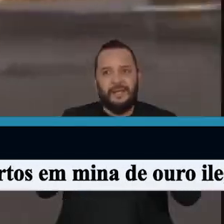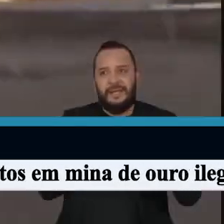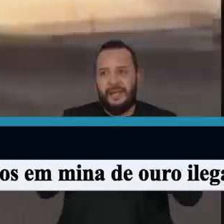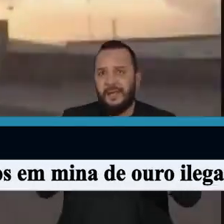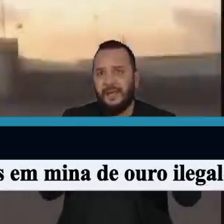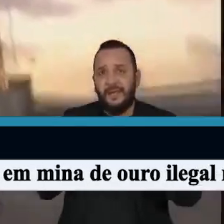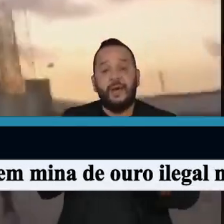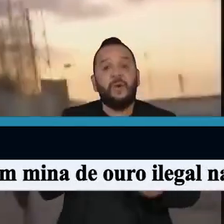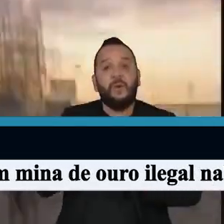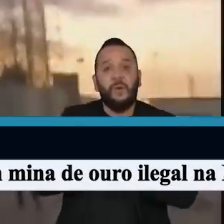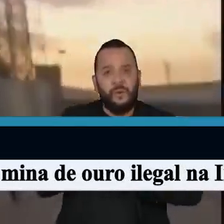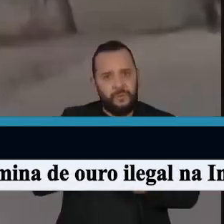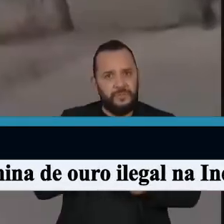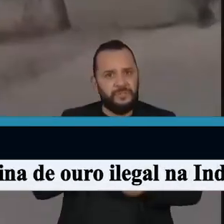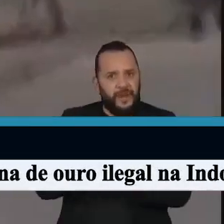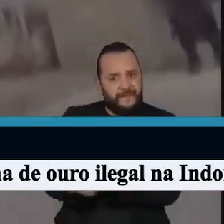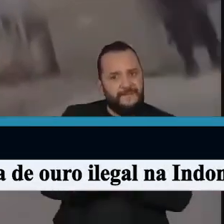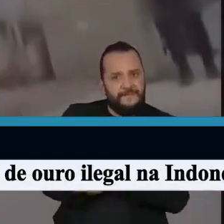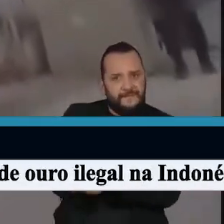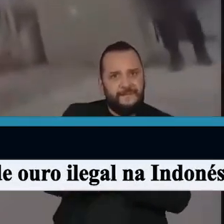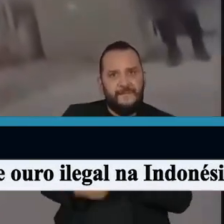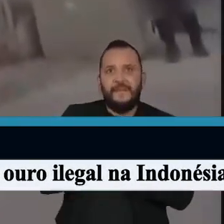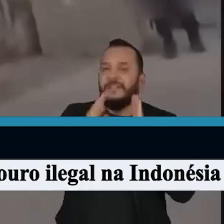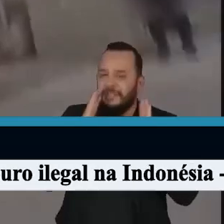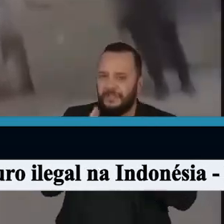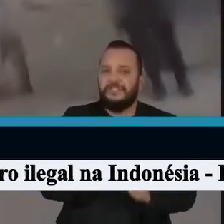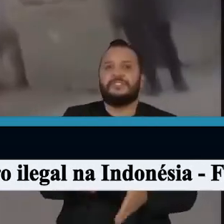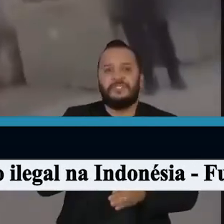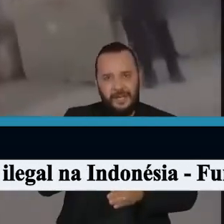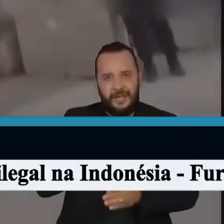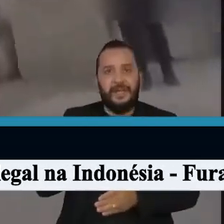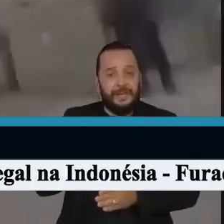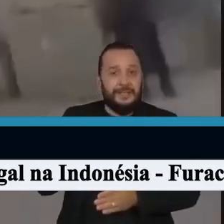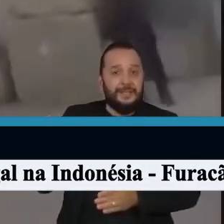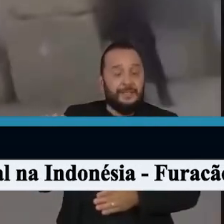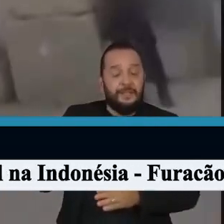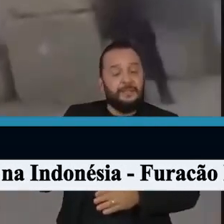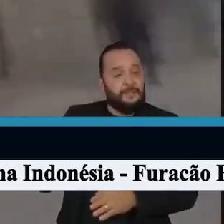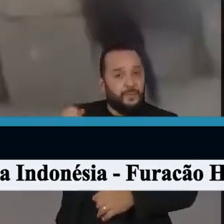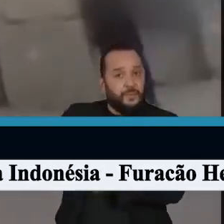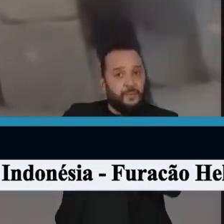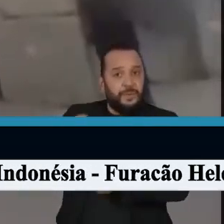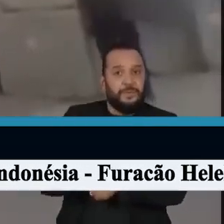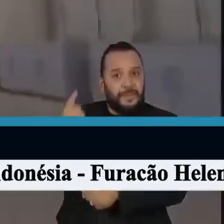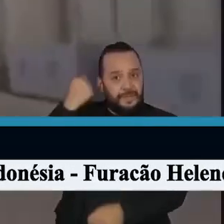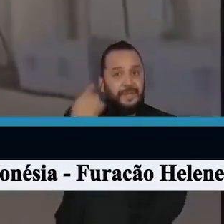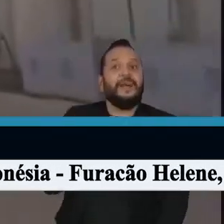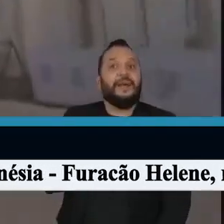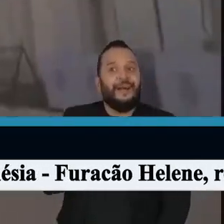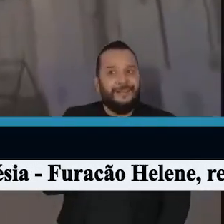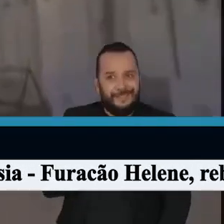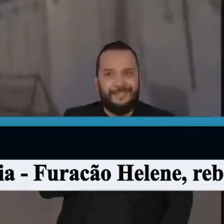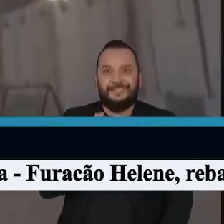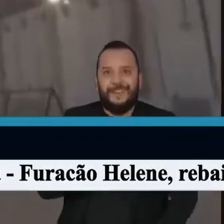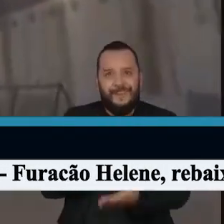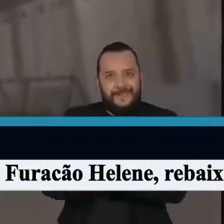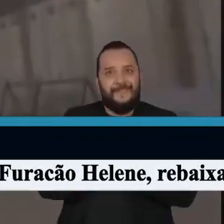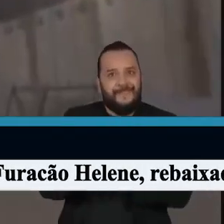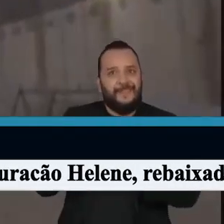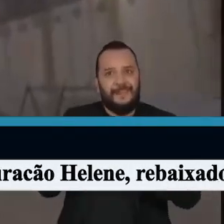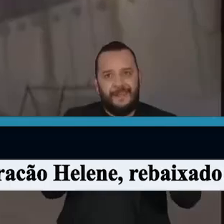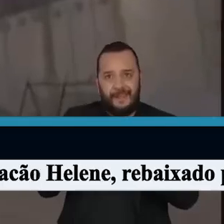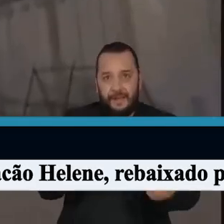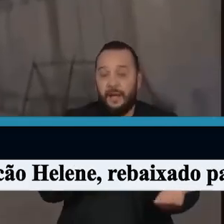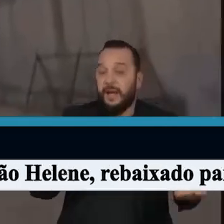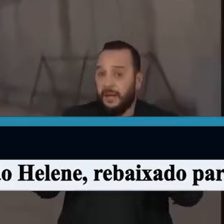sendo construída pelos dois lados desde o início da guerra em Gaza no ano passado. Israel afirma que os ataques